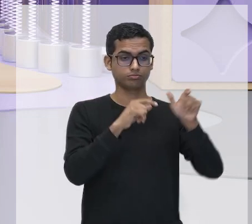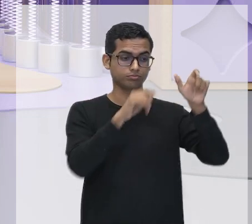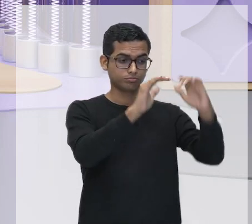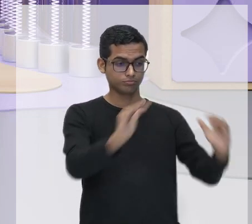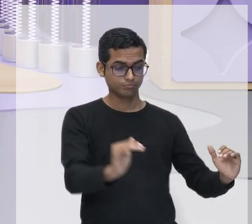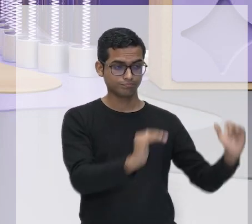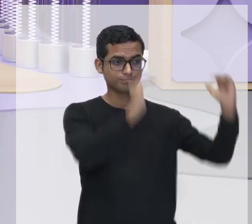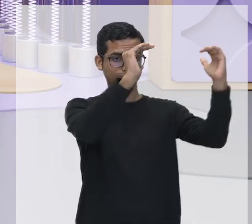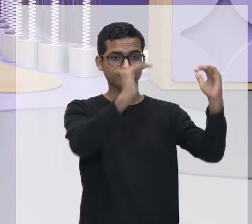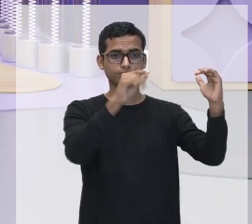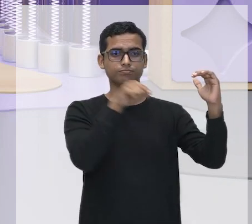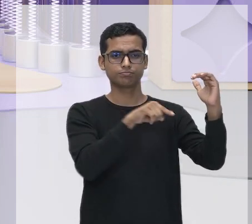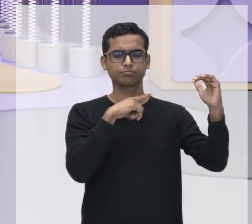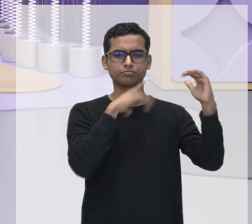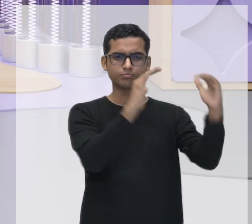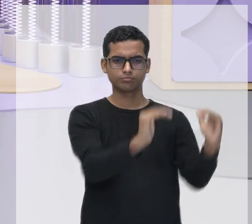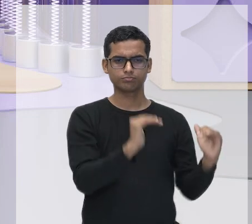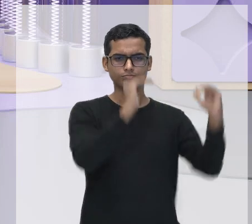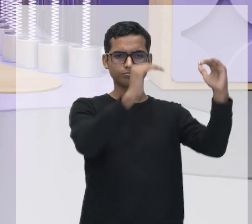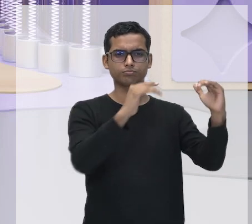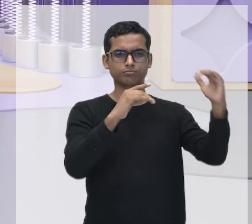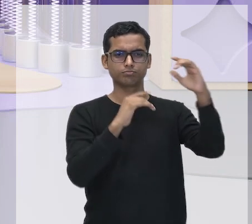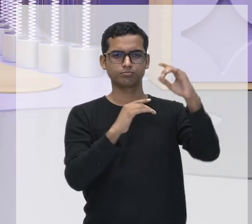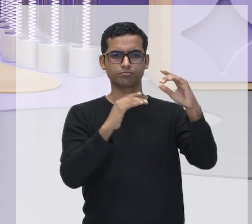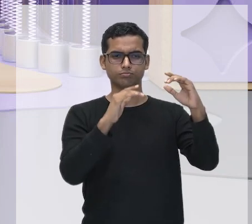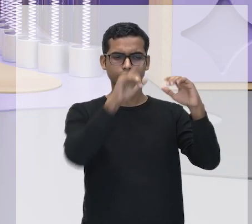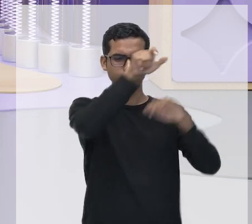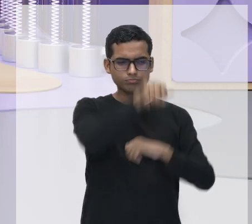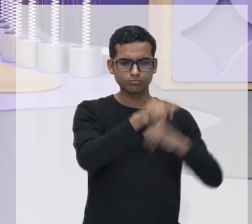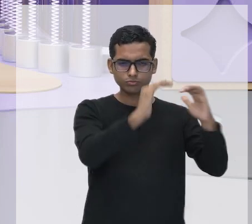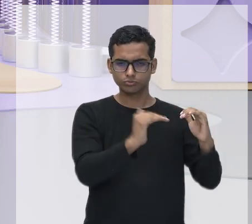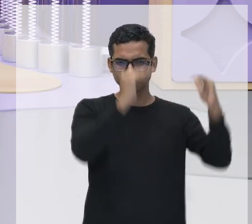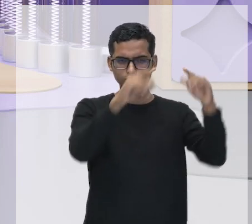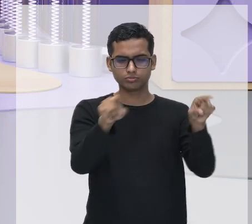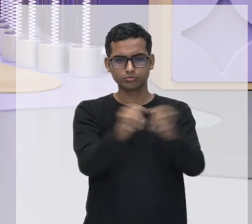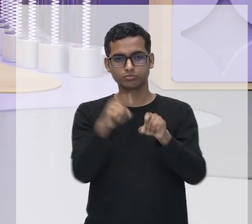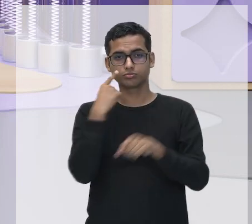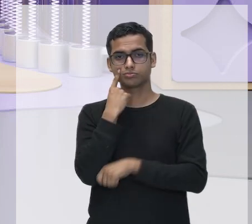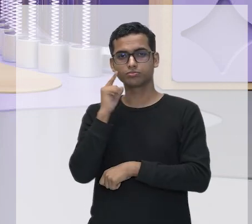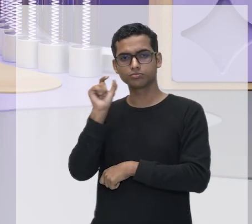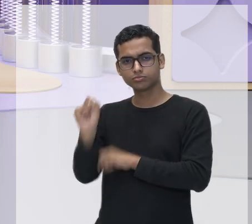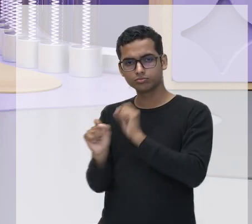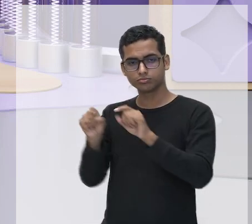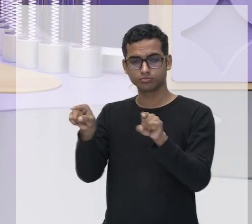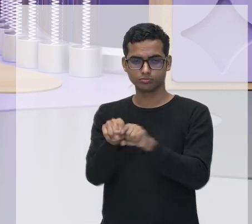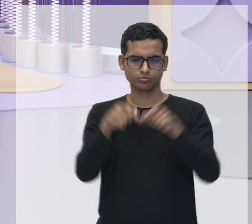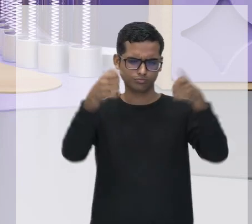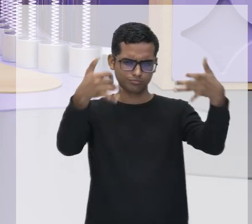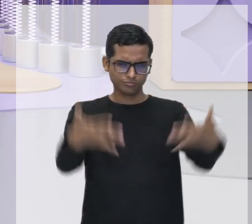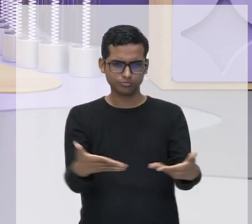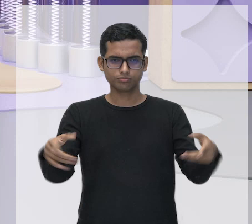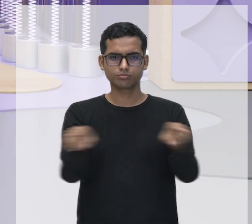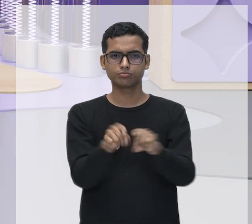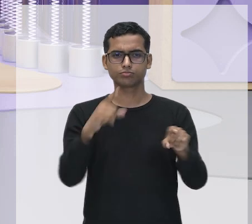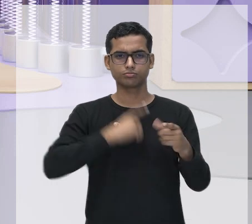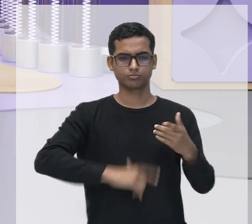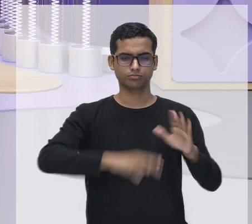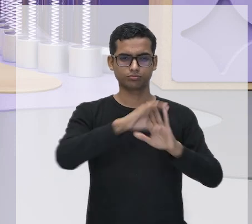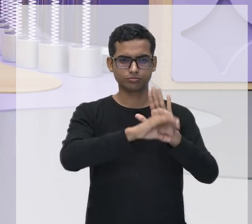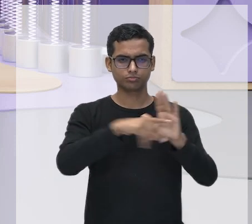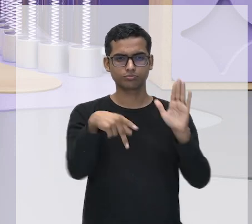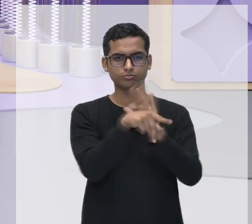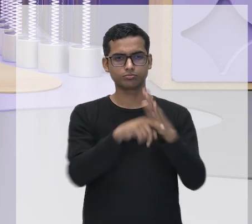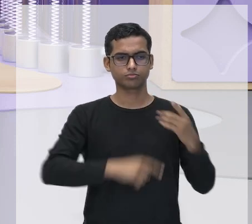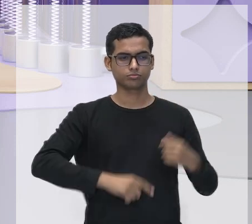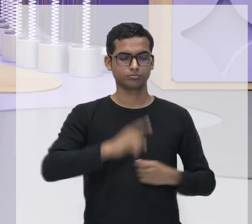completamente diferentes uma da outra. A transcendência, vamos ver aqui esse conceito, gente, nós